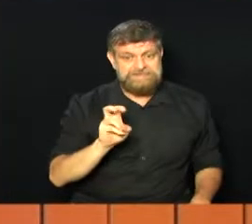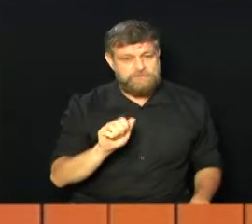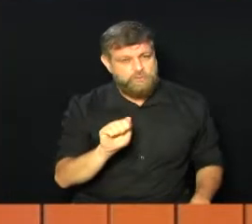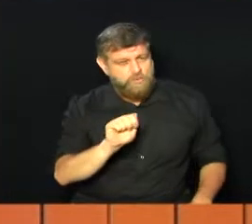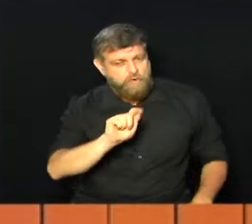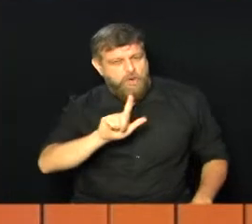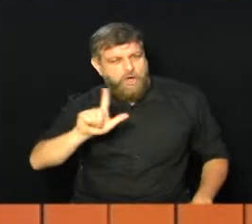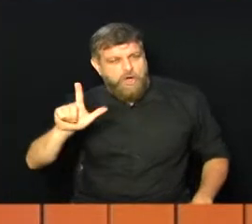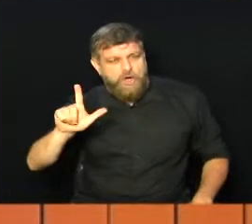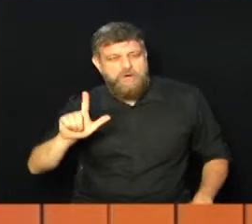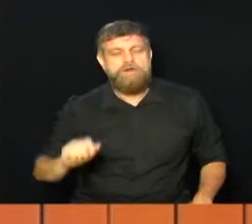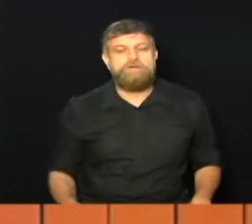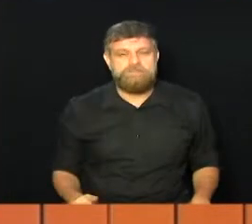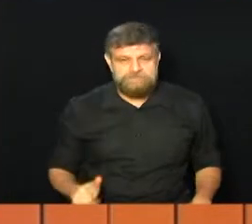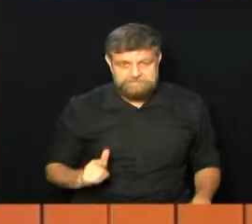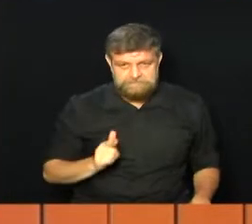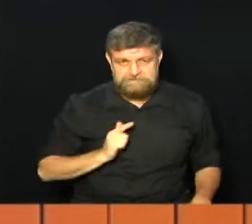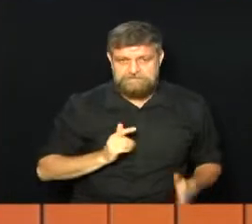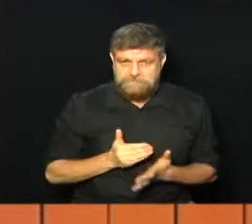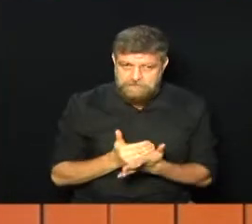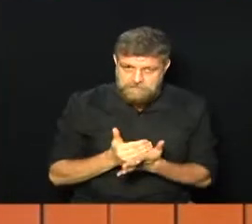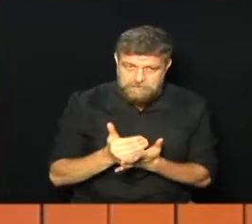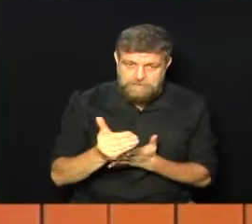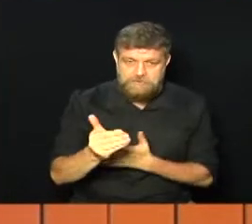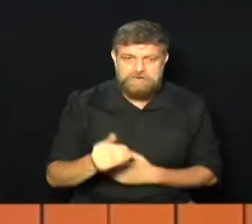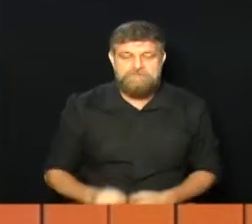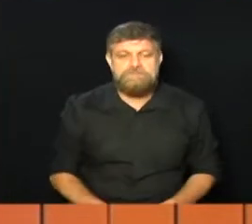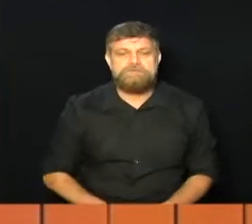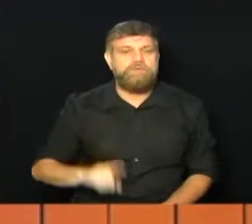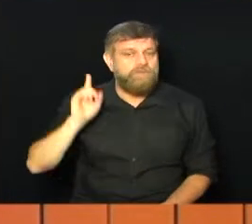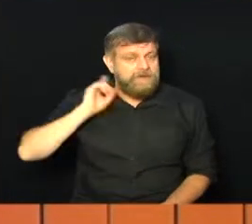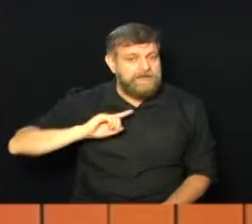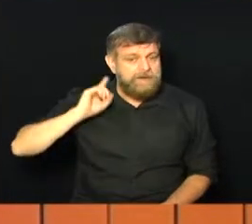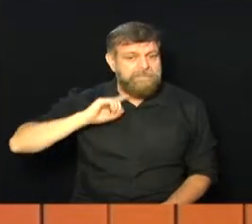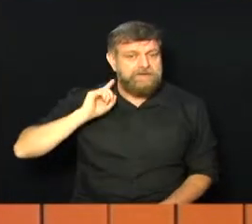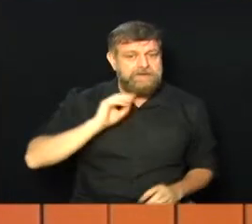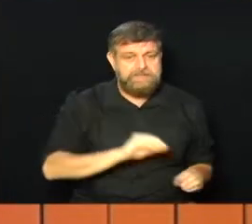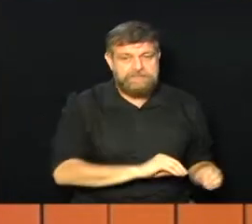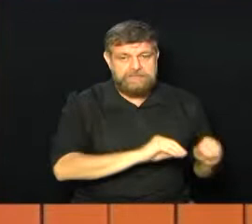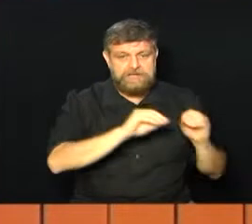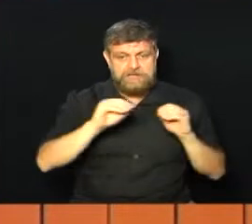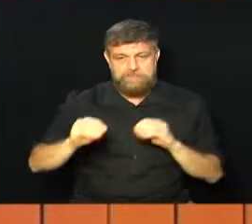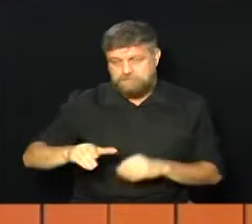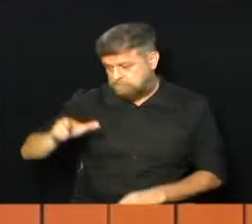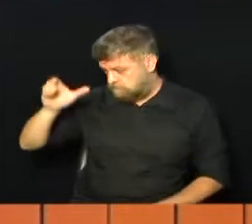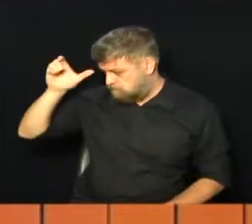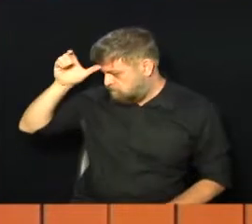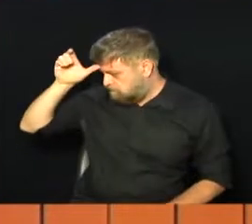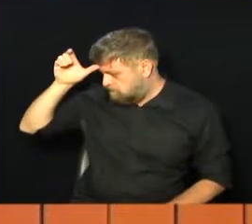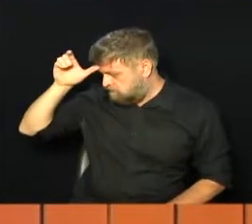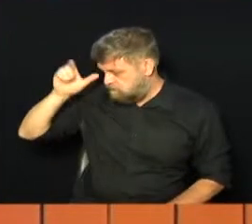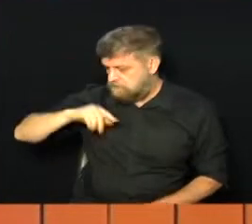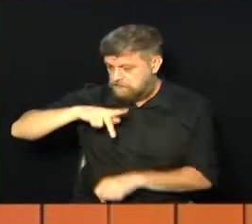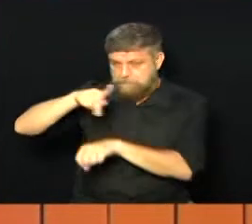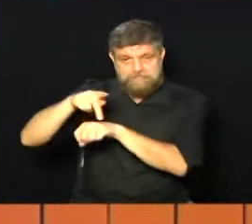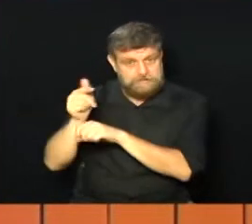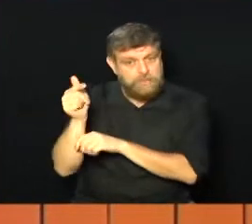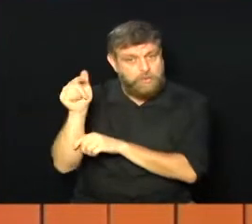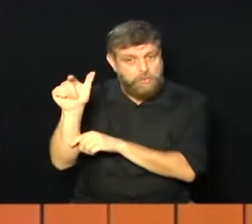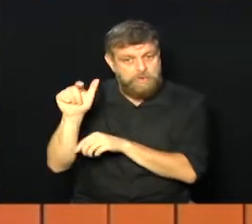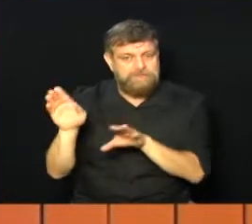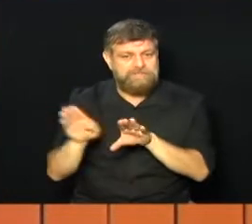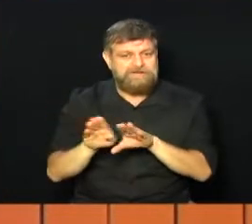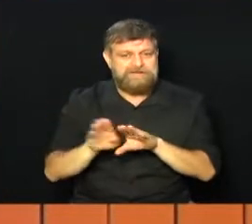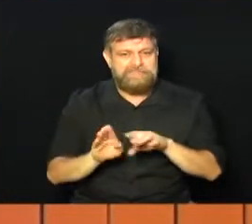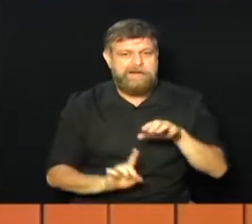mesma partida. Começou a carreira no Atlético Mineiro, passou pelo futebol da Turquia, Atlético Paranaense, Sport